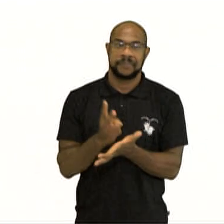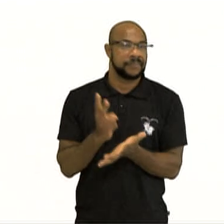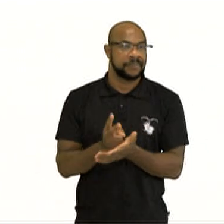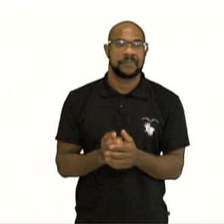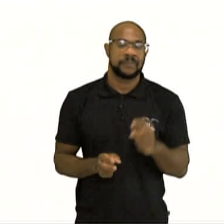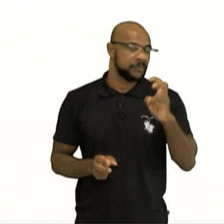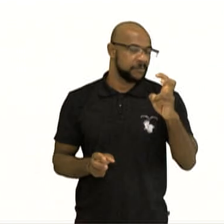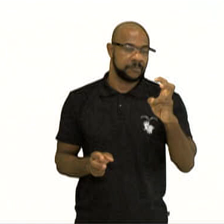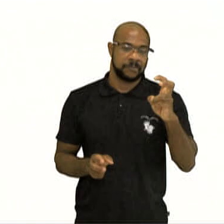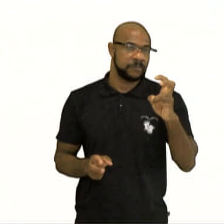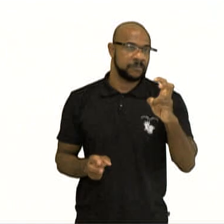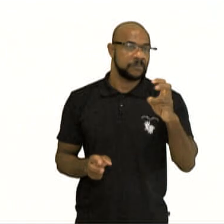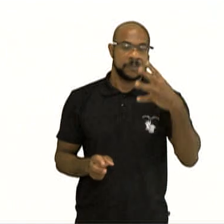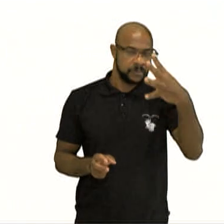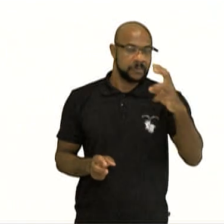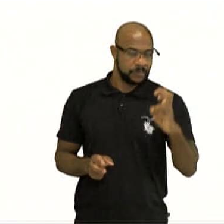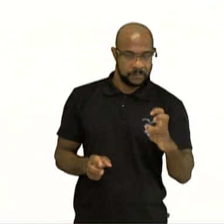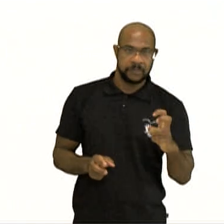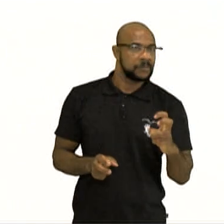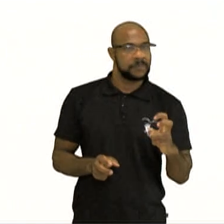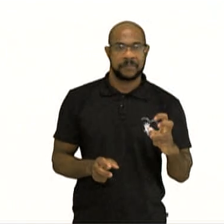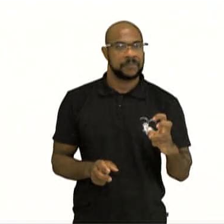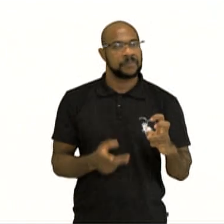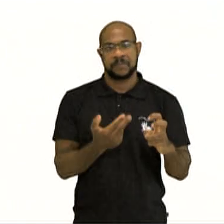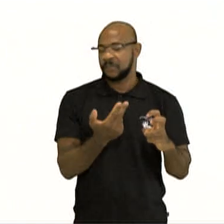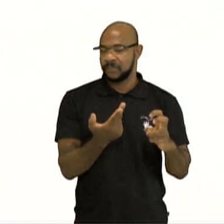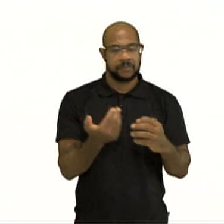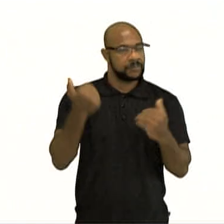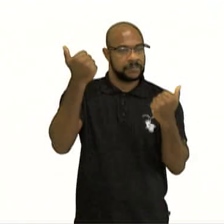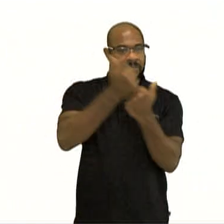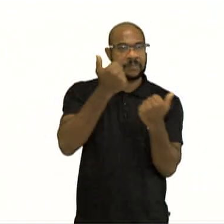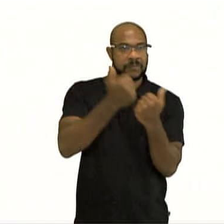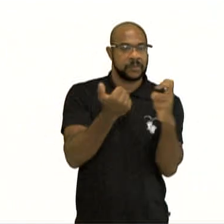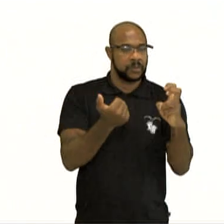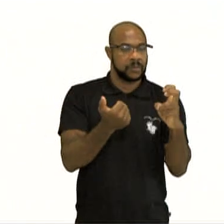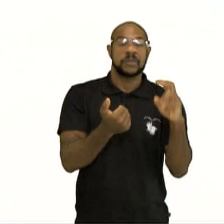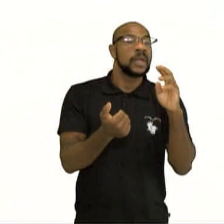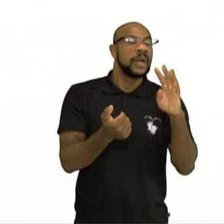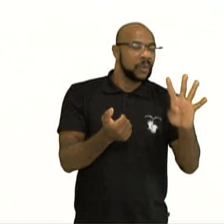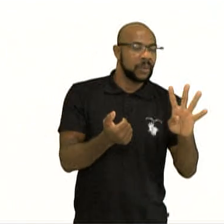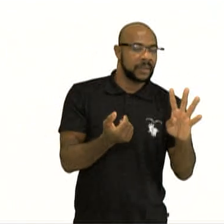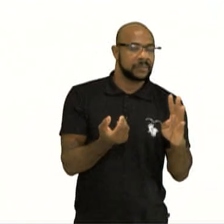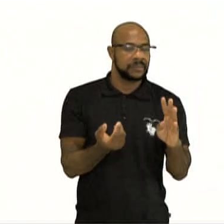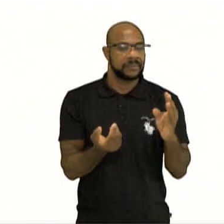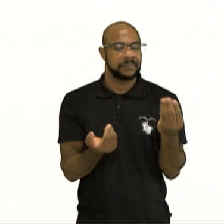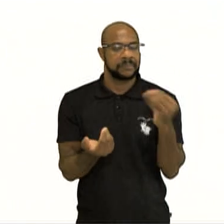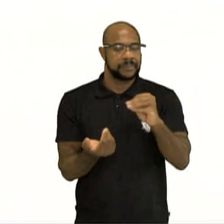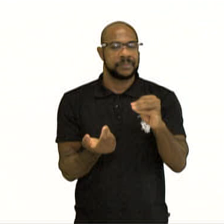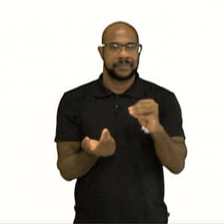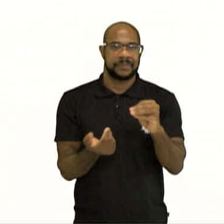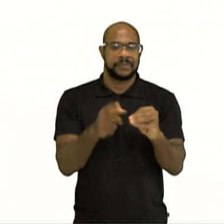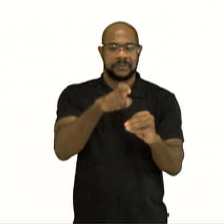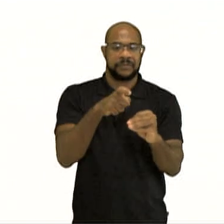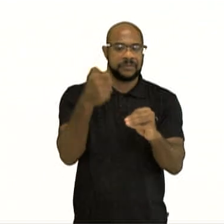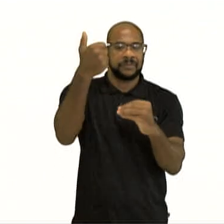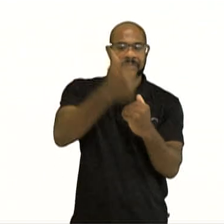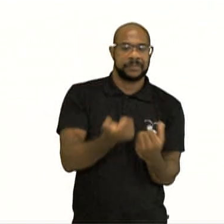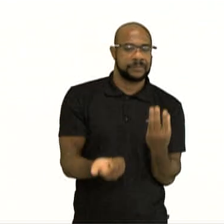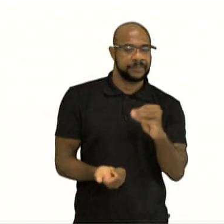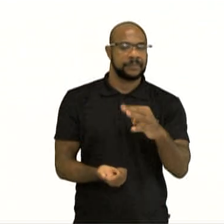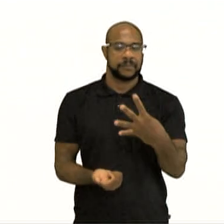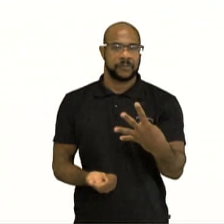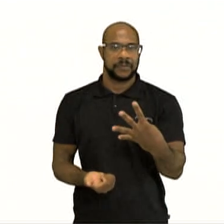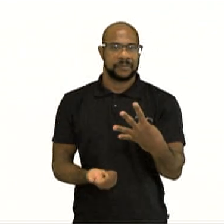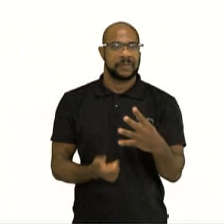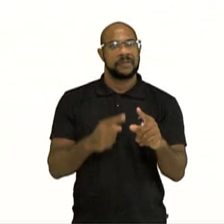o 5. Colocou o 4 no lugar do x, saiu 0. Coloquei o 5 no lugar do x e saiu 3.